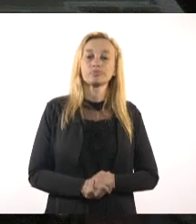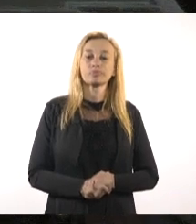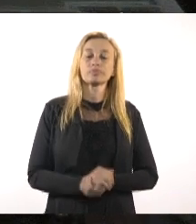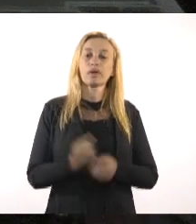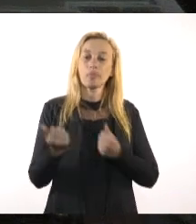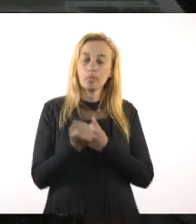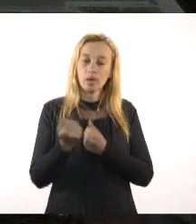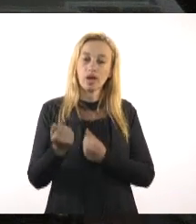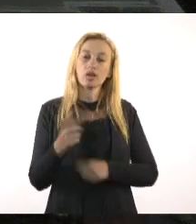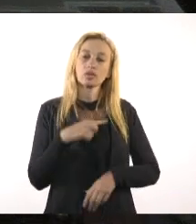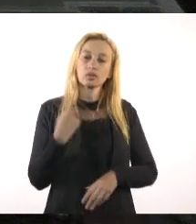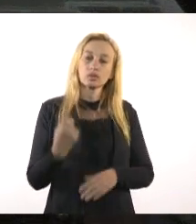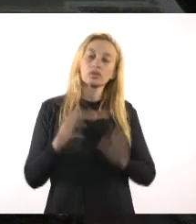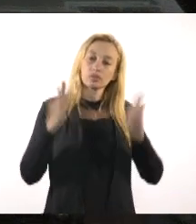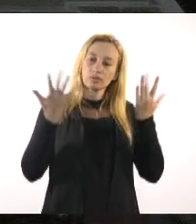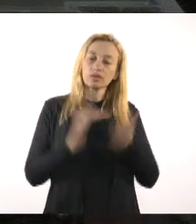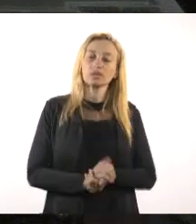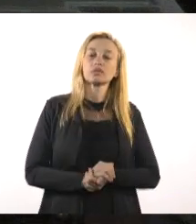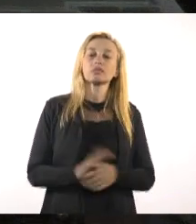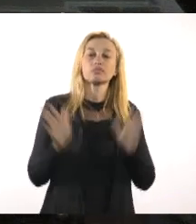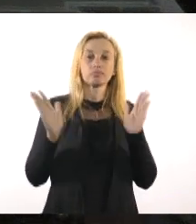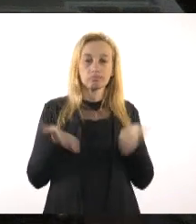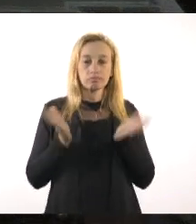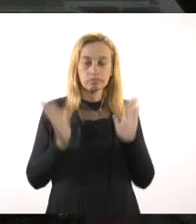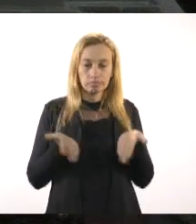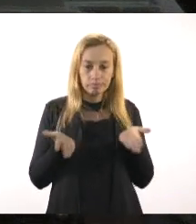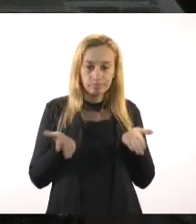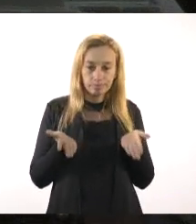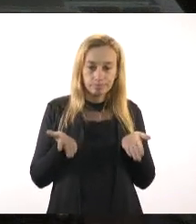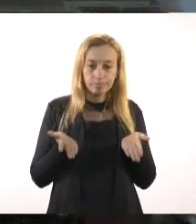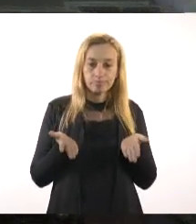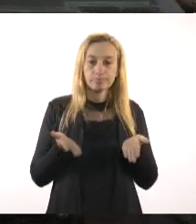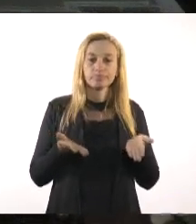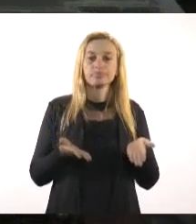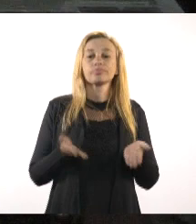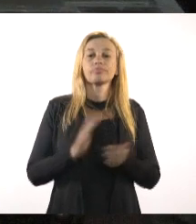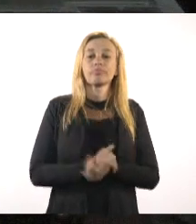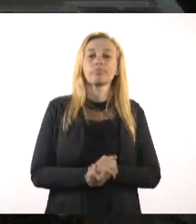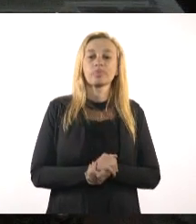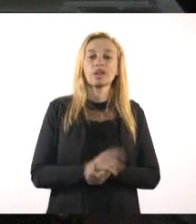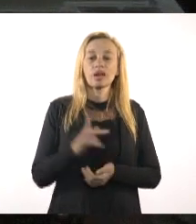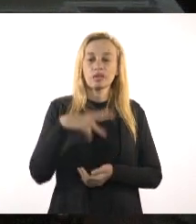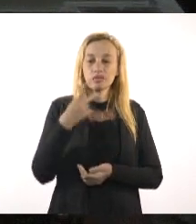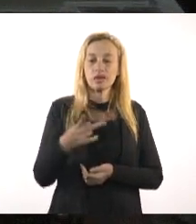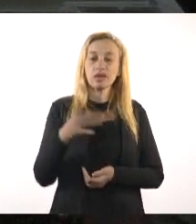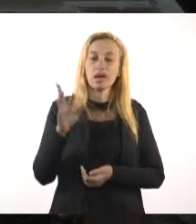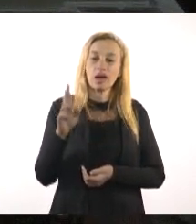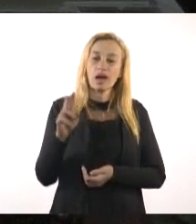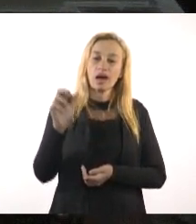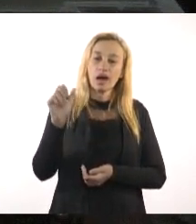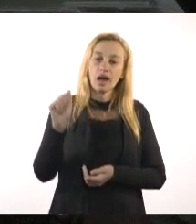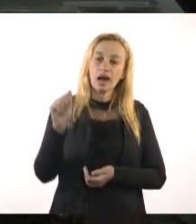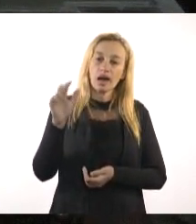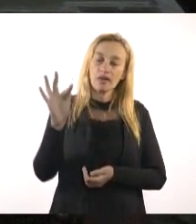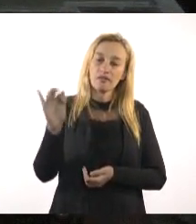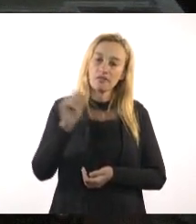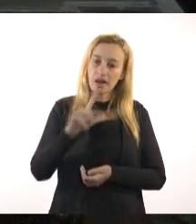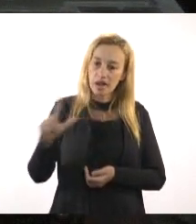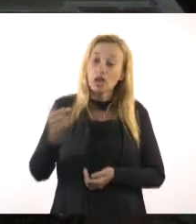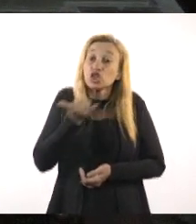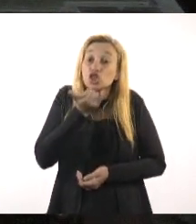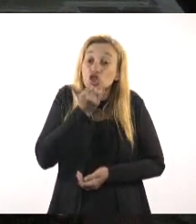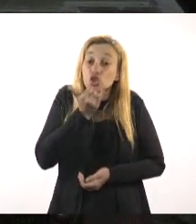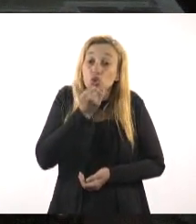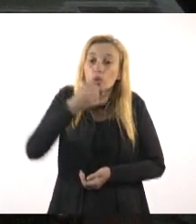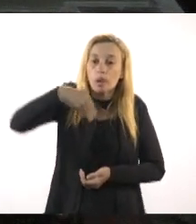apoiar o nosso evento. E agora queria passar a palavra para o Rafael Costa, queria passar a palavra para